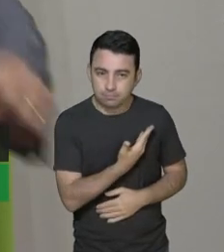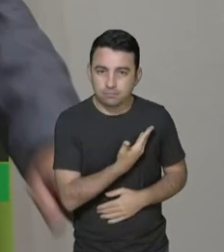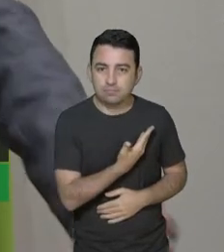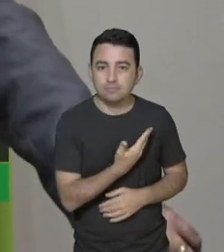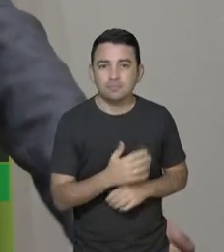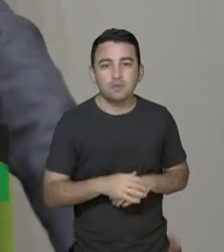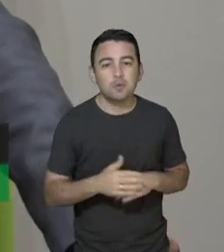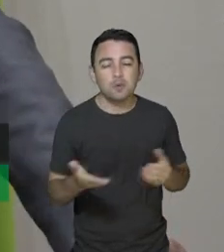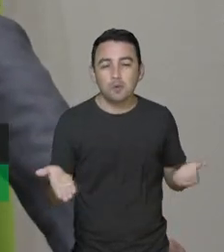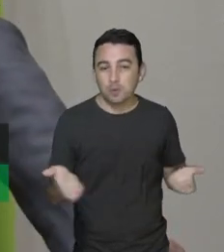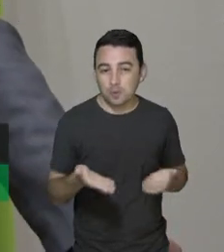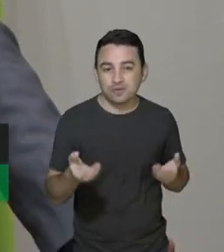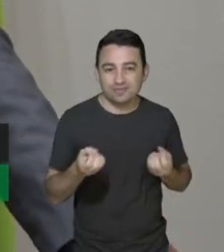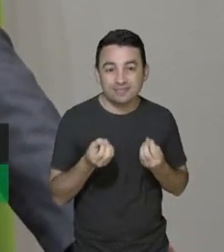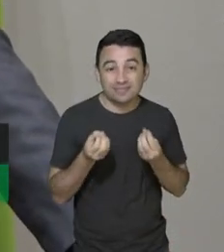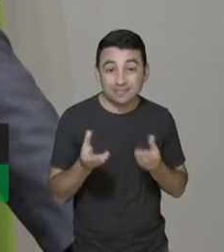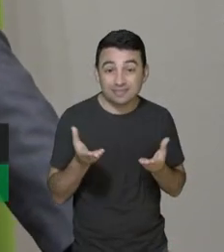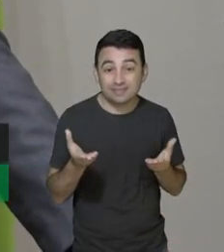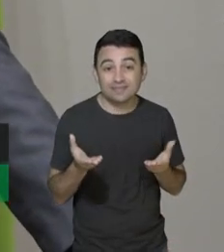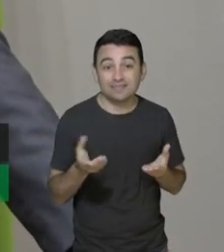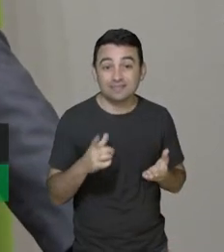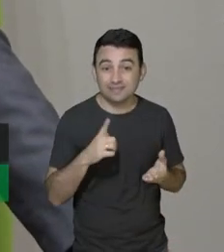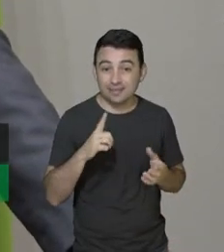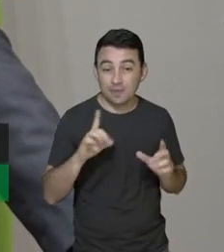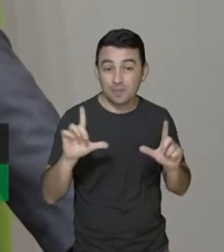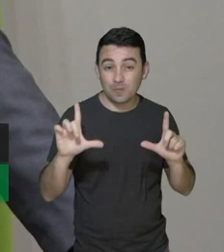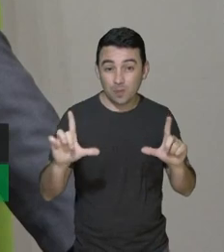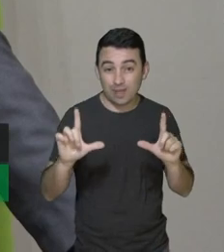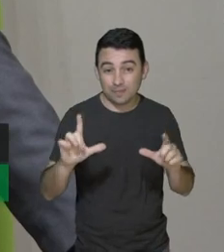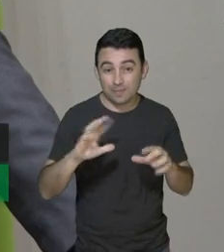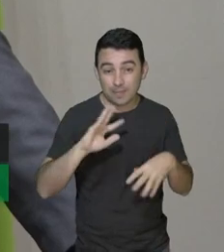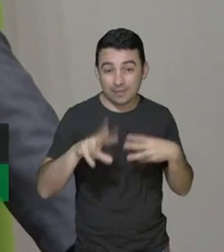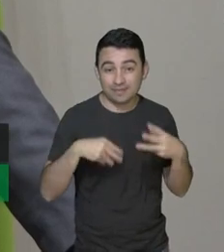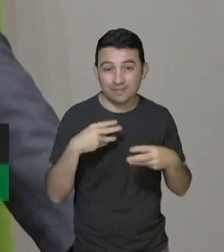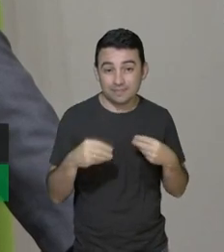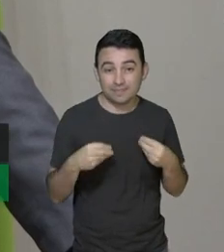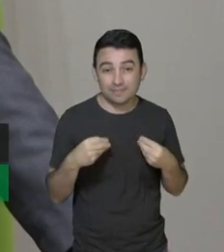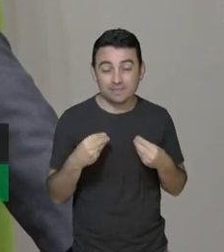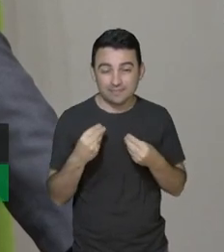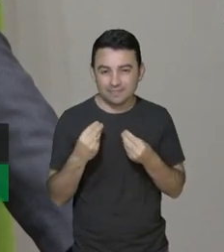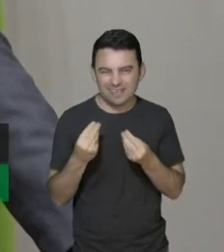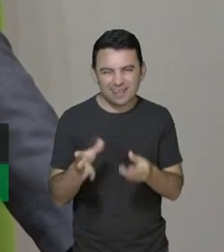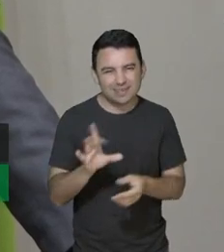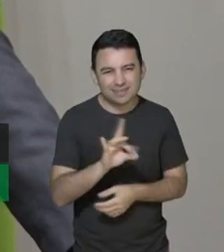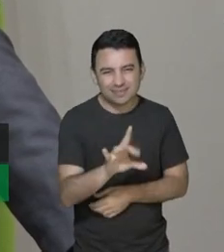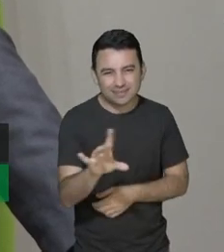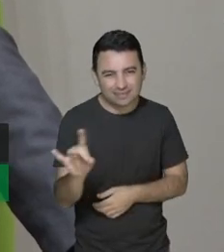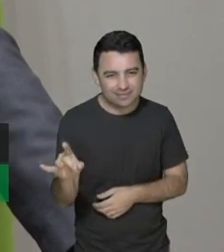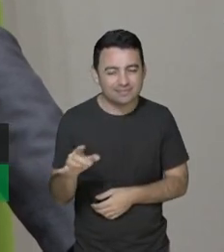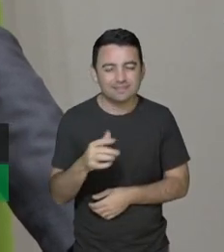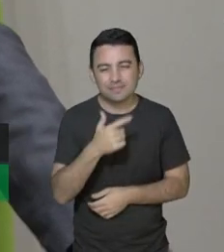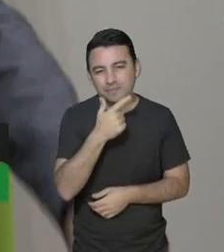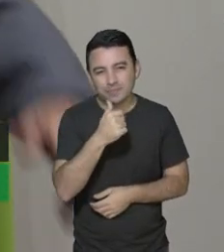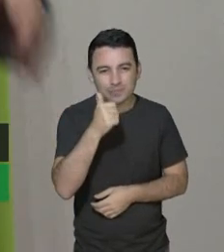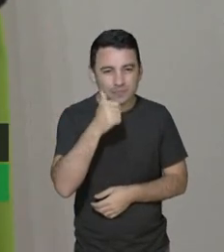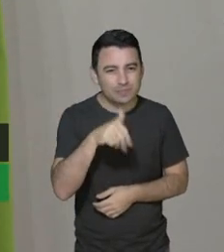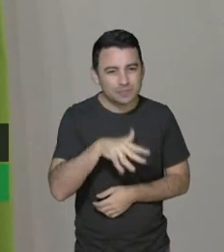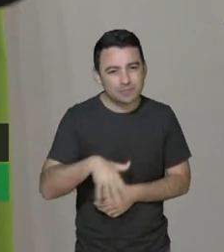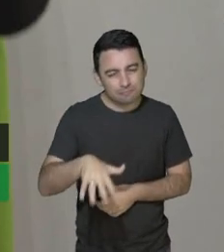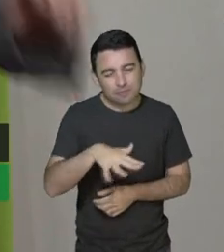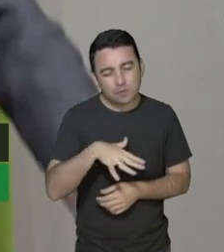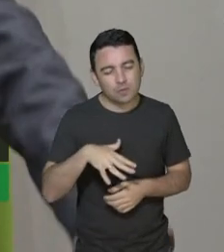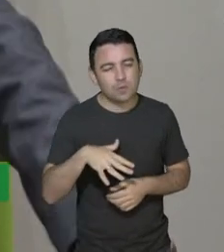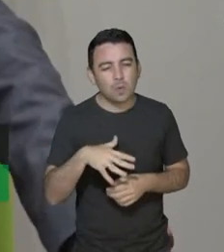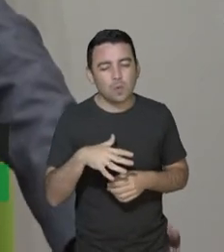nós entregamos lá um quadro de presente para cada deputado, para cada deputada, para a gente guardar isso